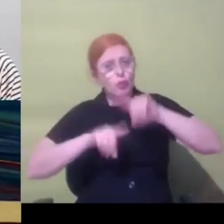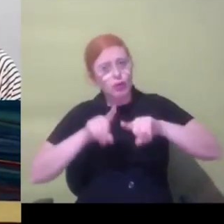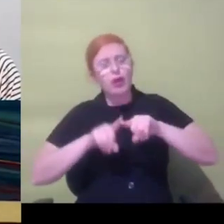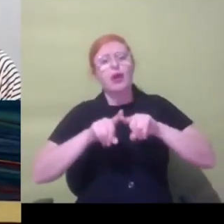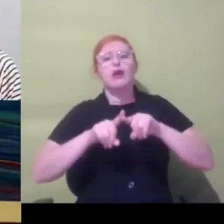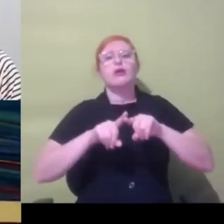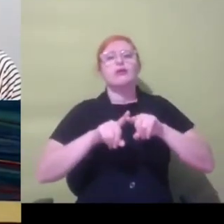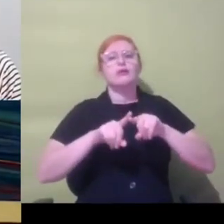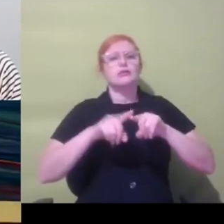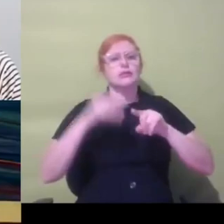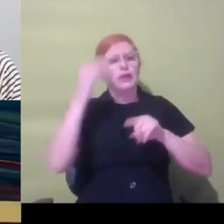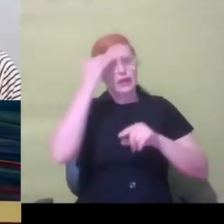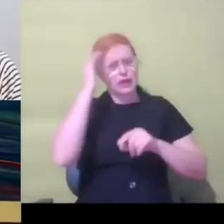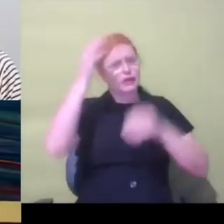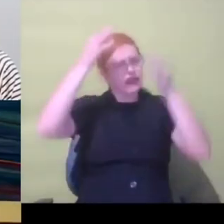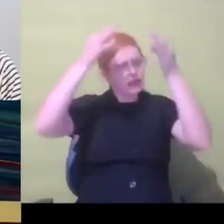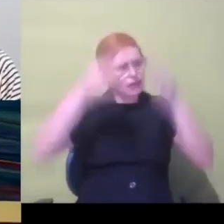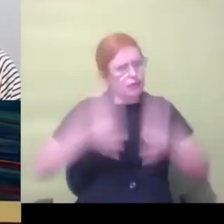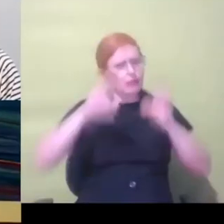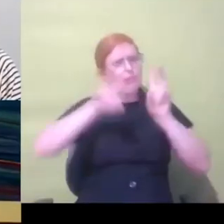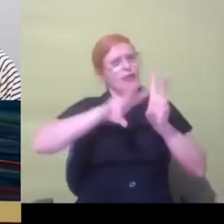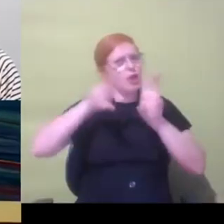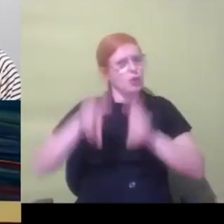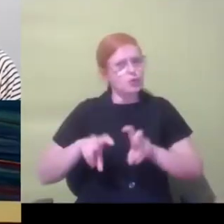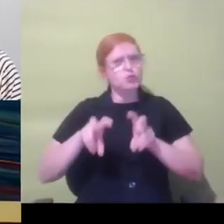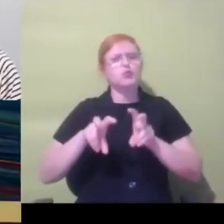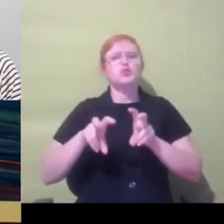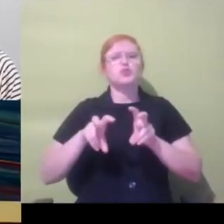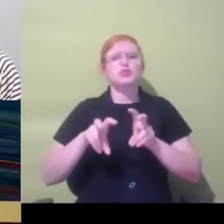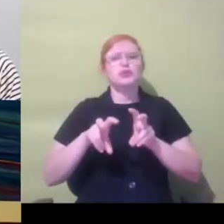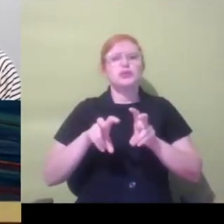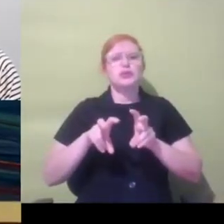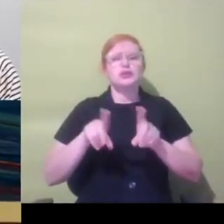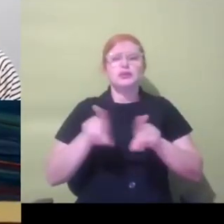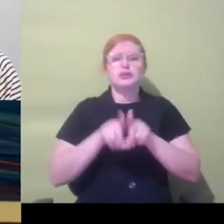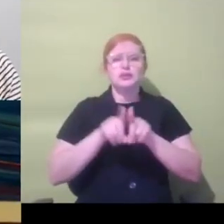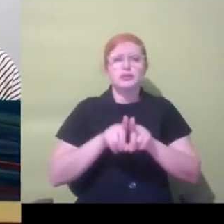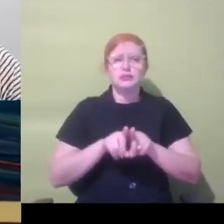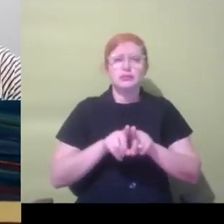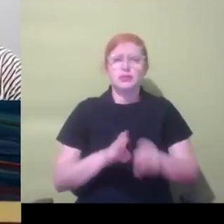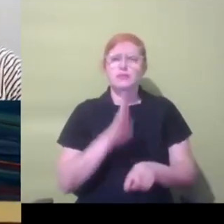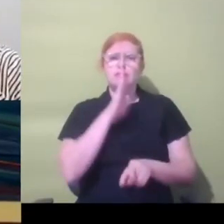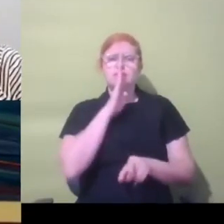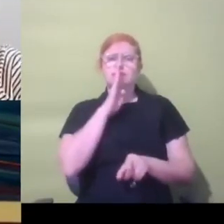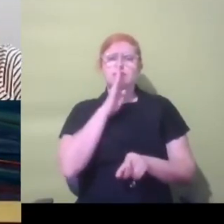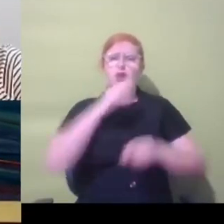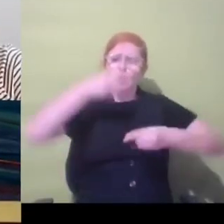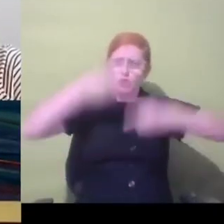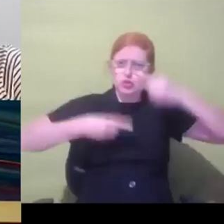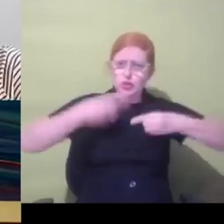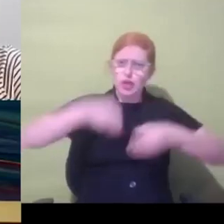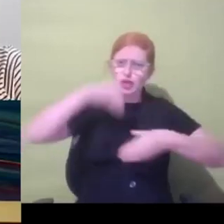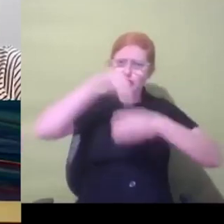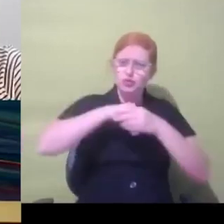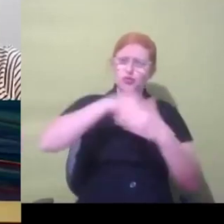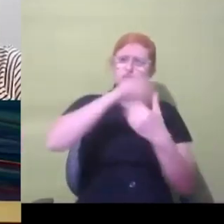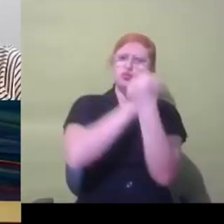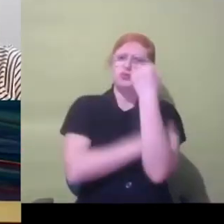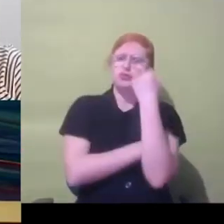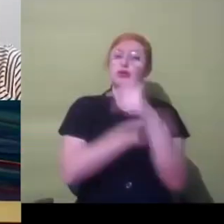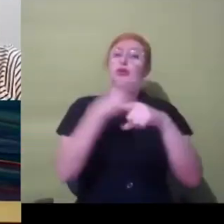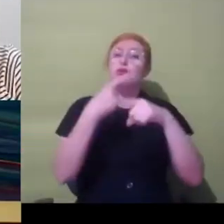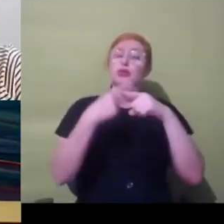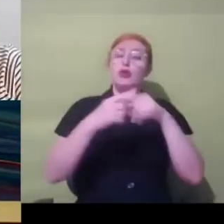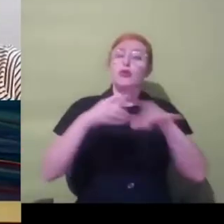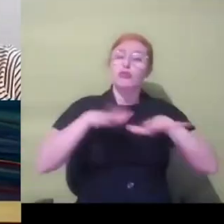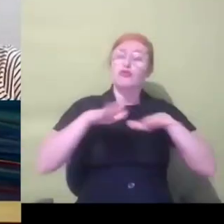para que a gente compreenda essas pautas e passe a não silenciá-las mais dentro do nosso debate feminista, porque o